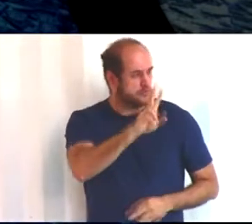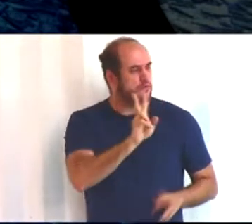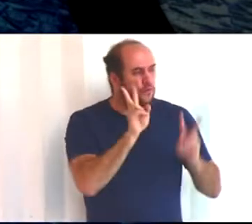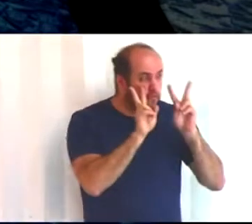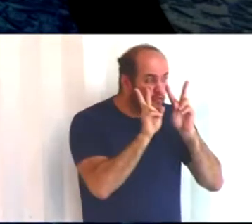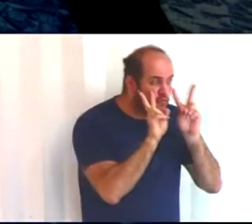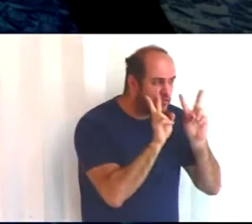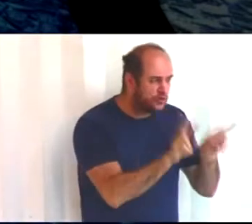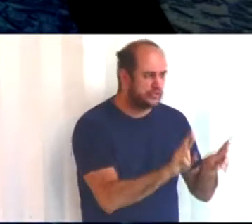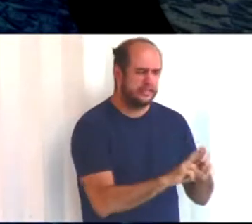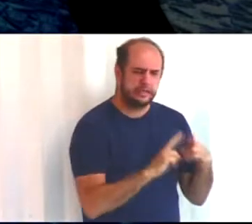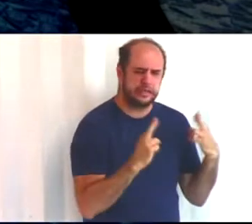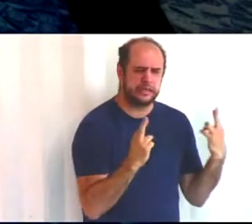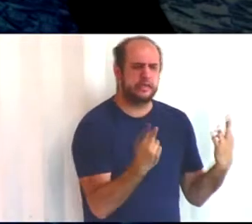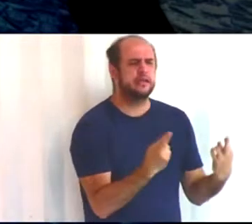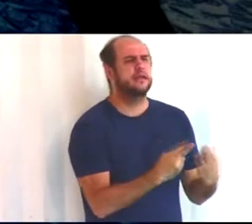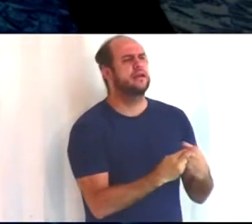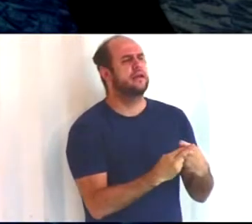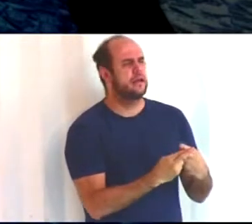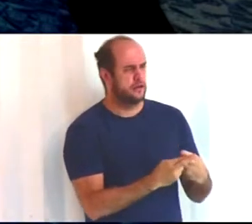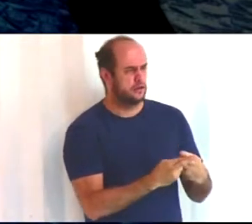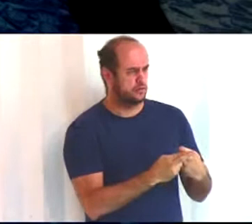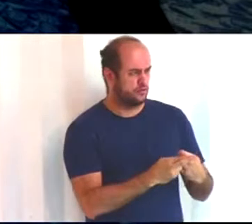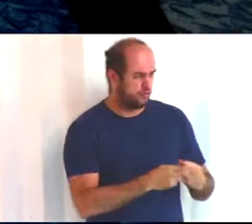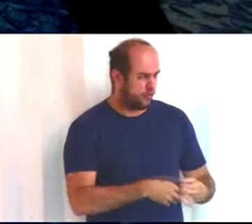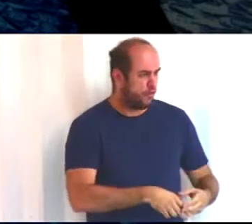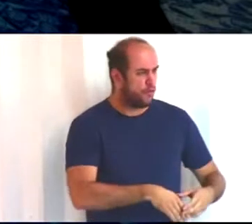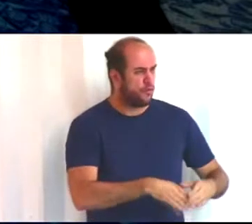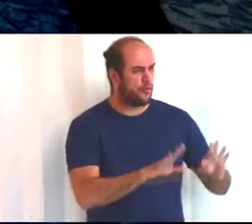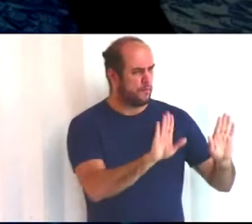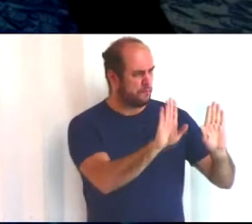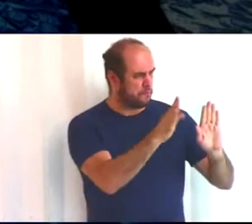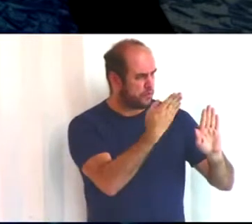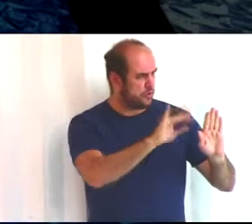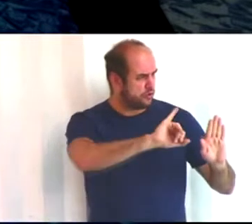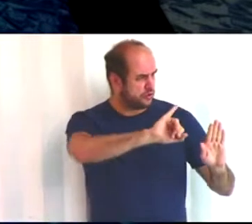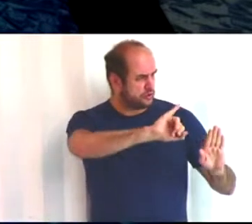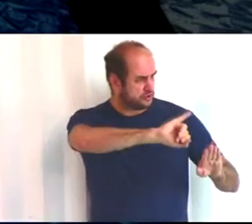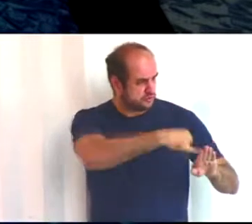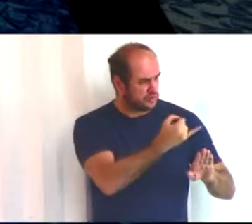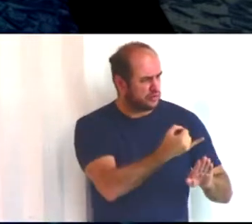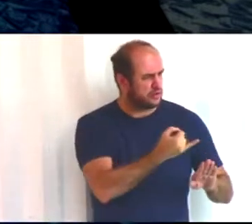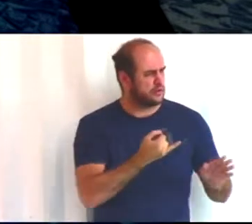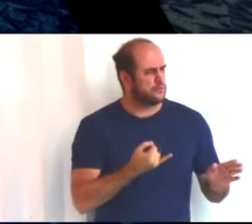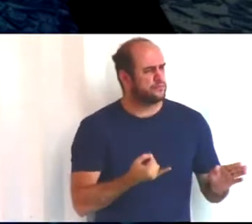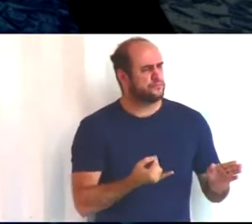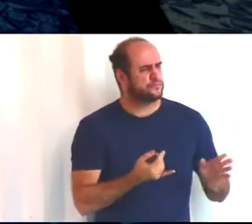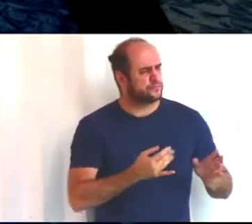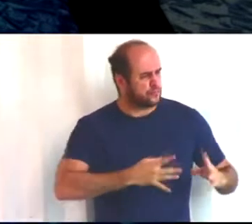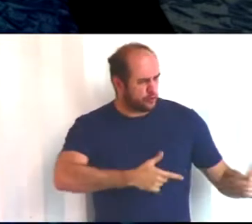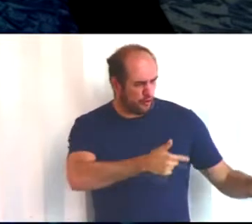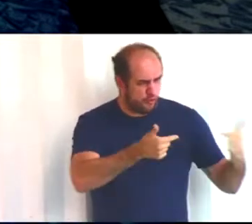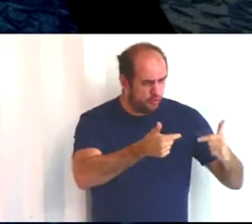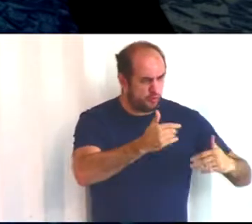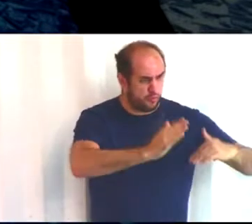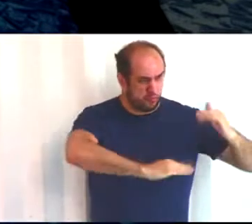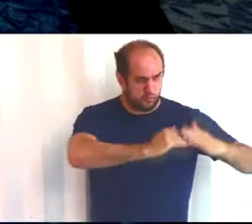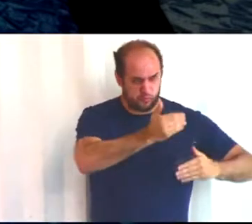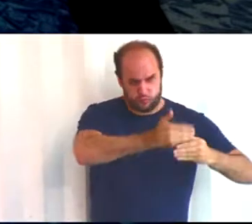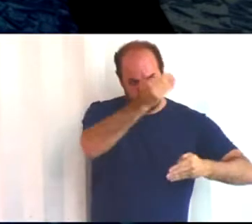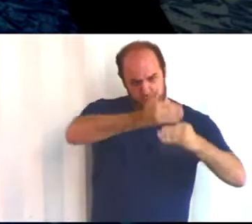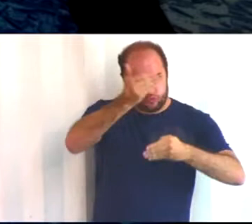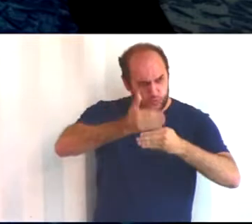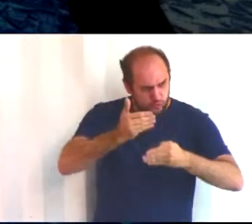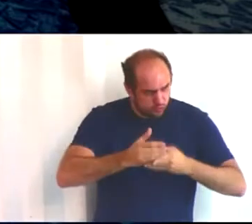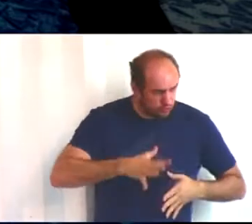e cada reino porá o seu trono à entrada das portas de Jerusalém, e contra todos os seus muros em redor,